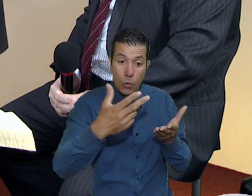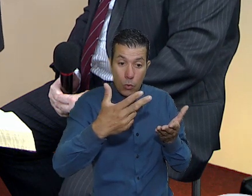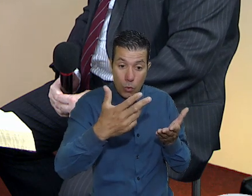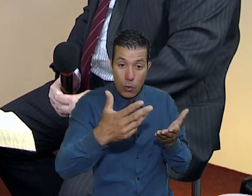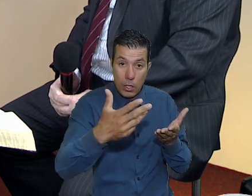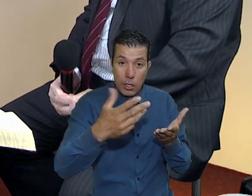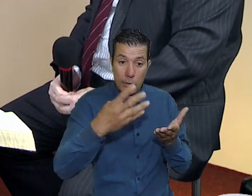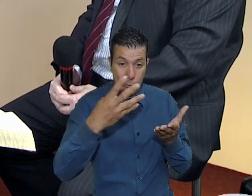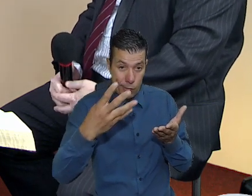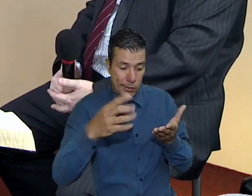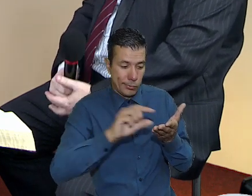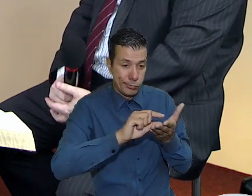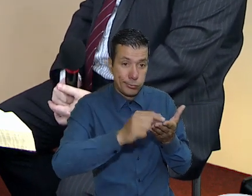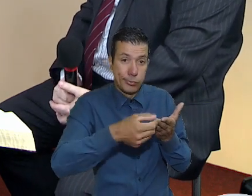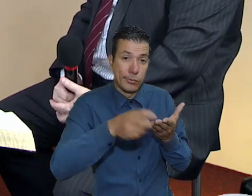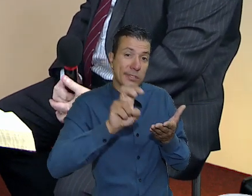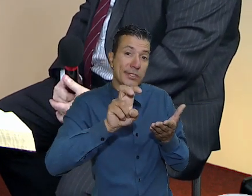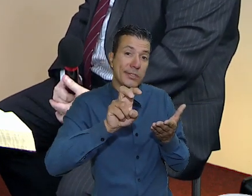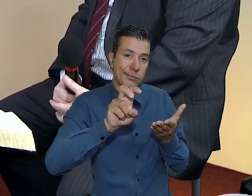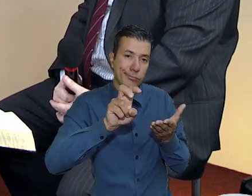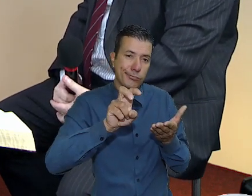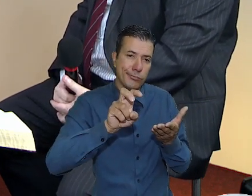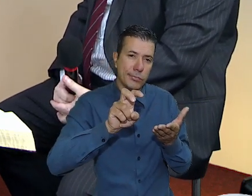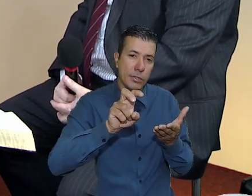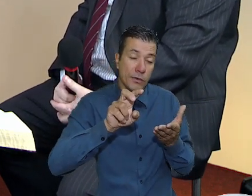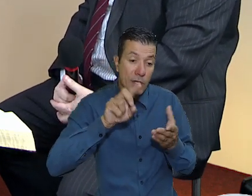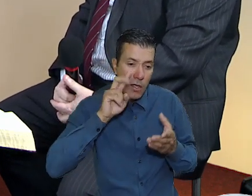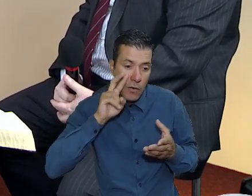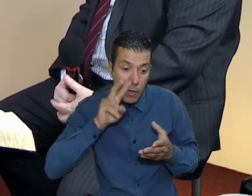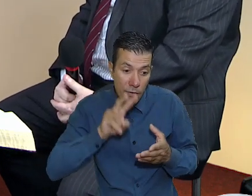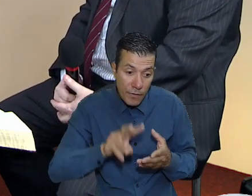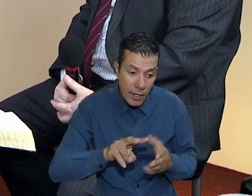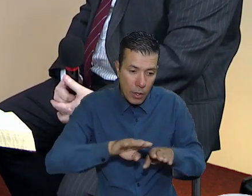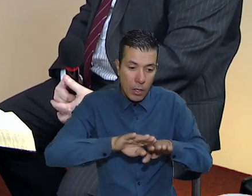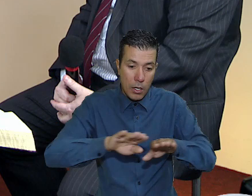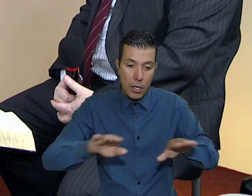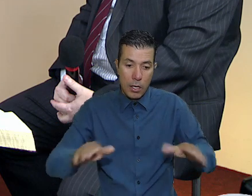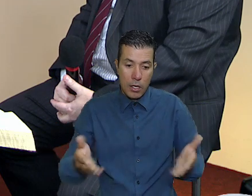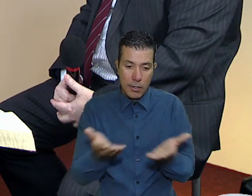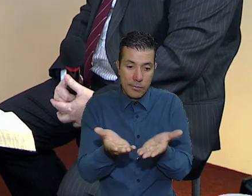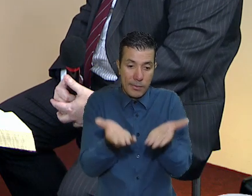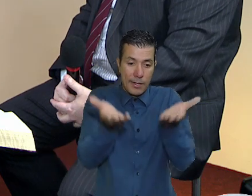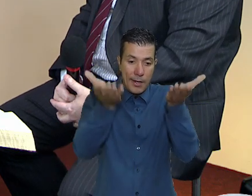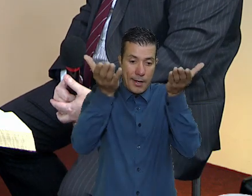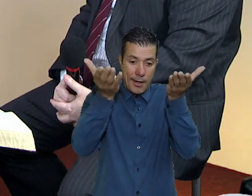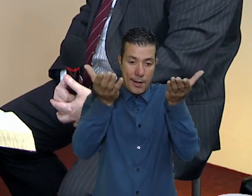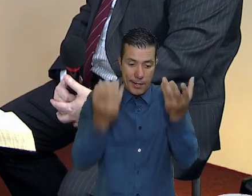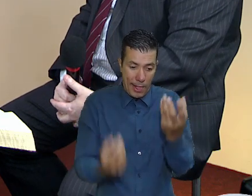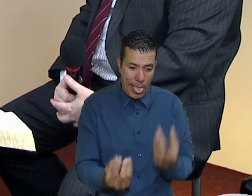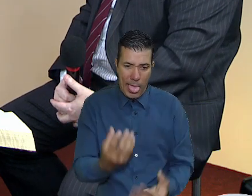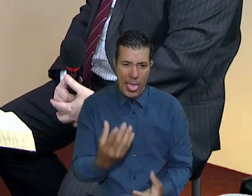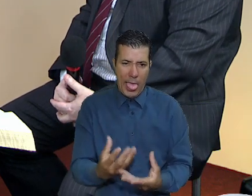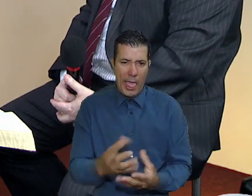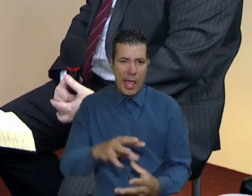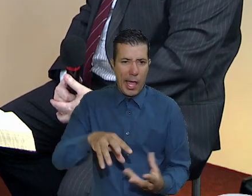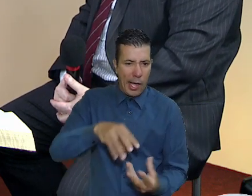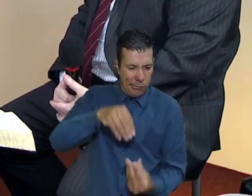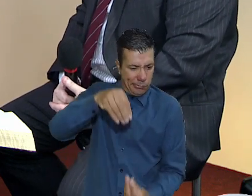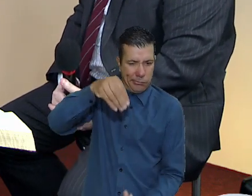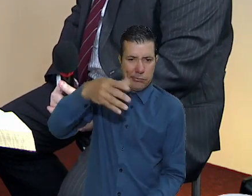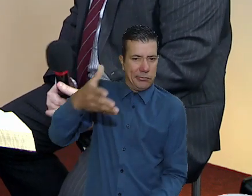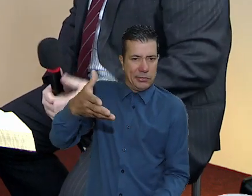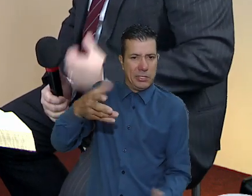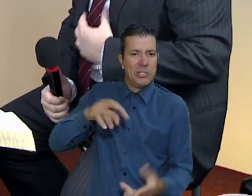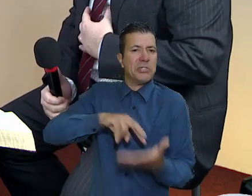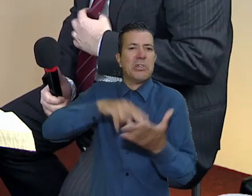quinto selo, João ele vê almas que estavam debaixo daquele altar. E é preciso ler o texto para entender o que significam